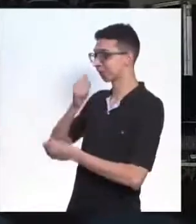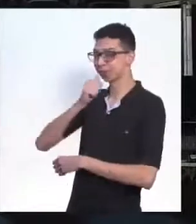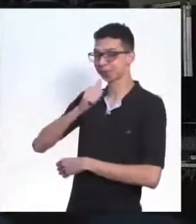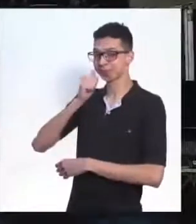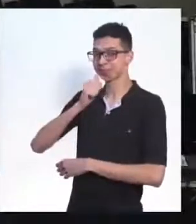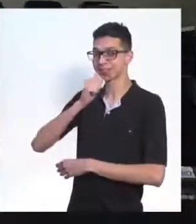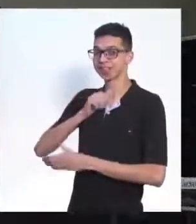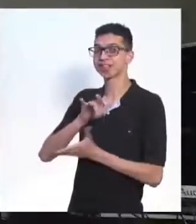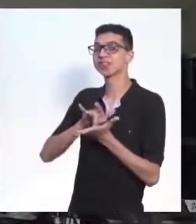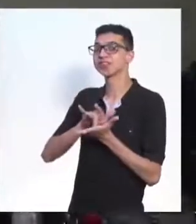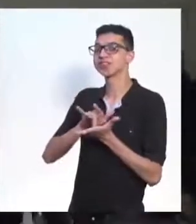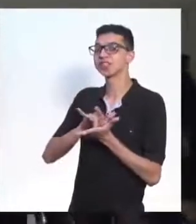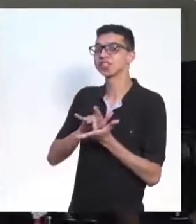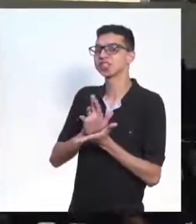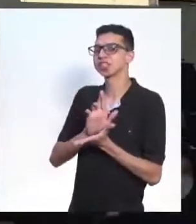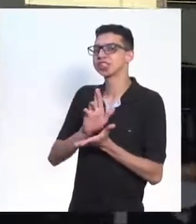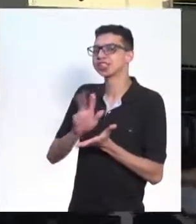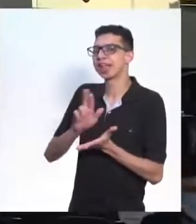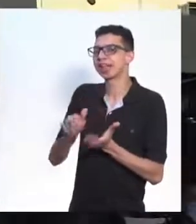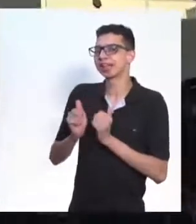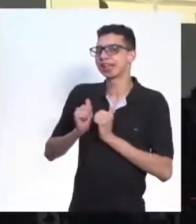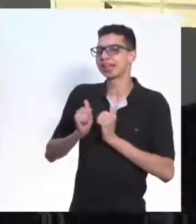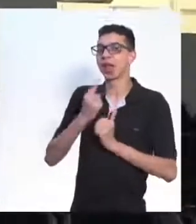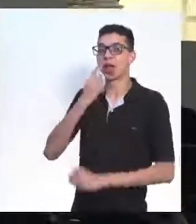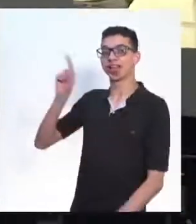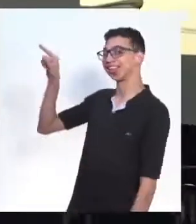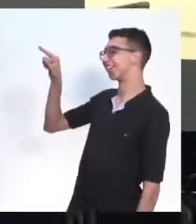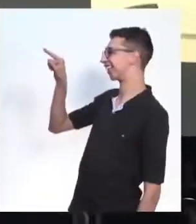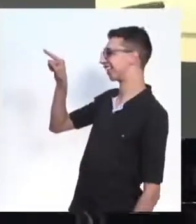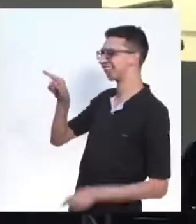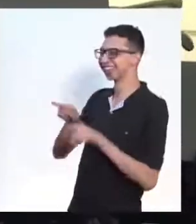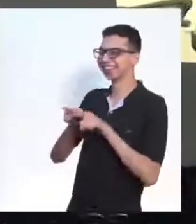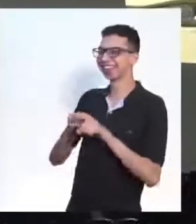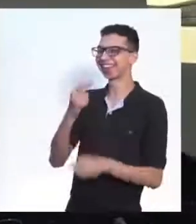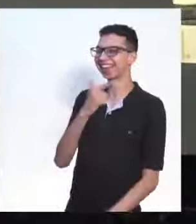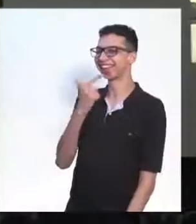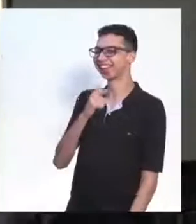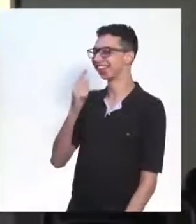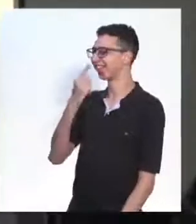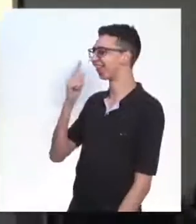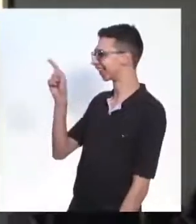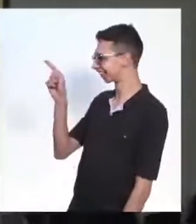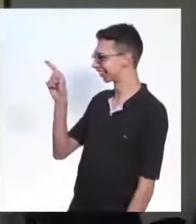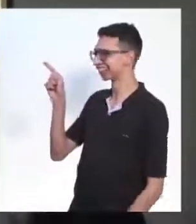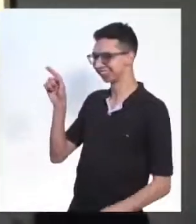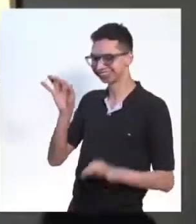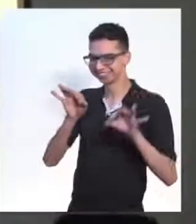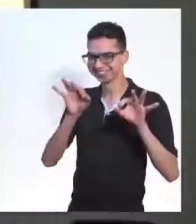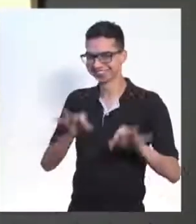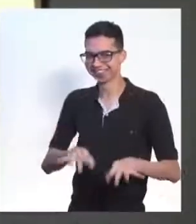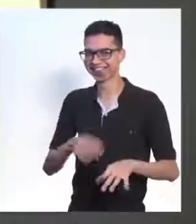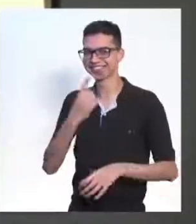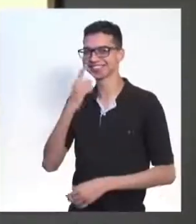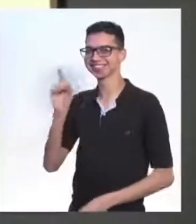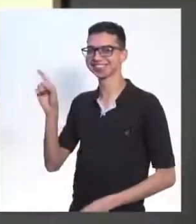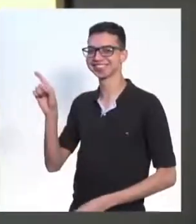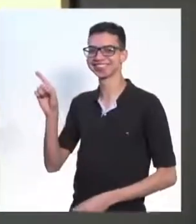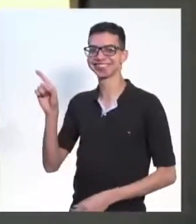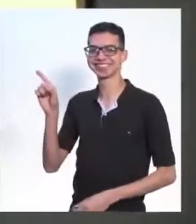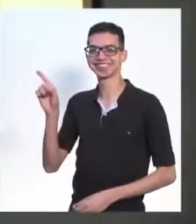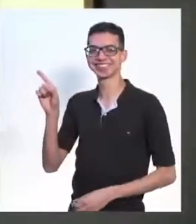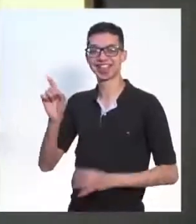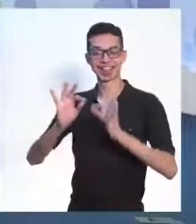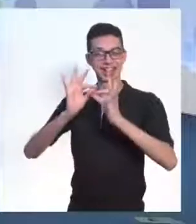que nem é com ela. Ah lá em cima também. É, isso aí, mesmo longe a gente tá